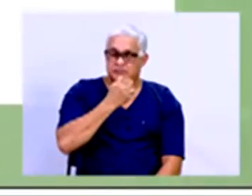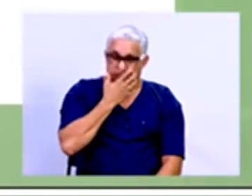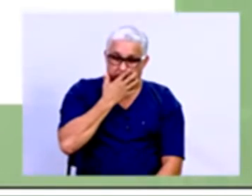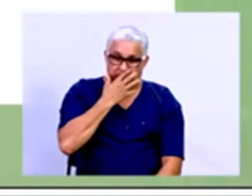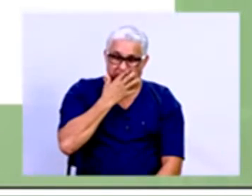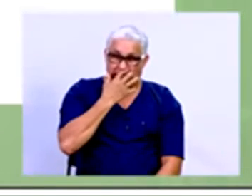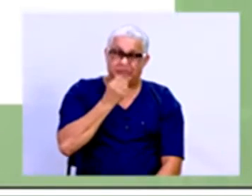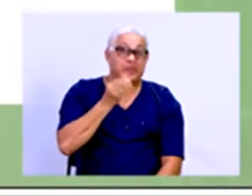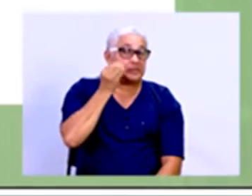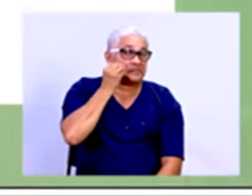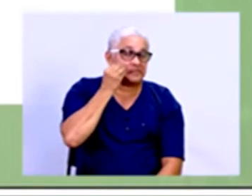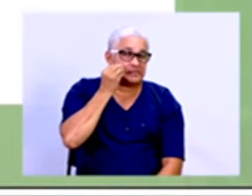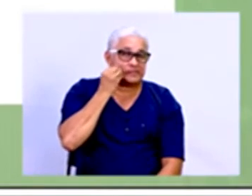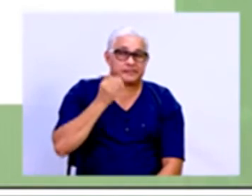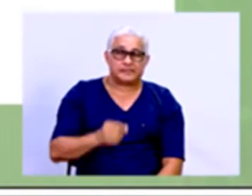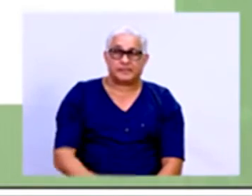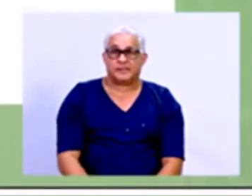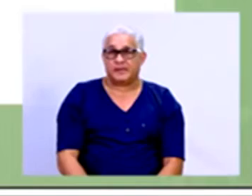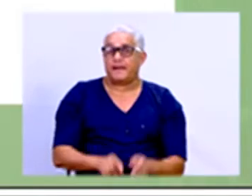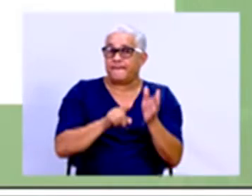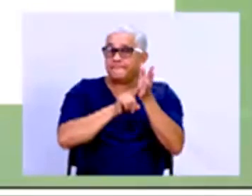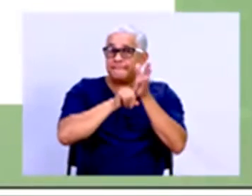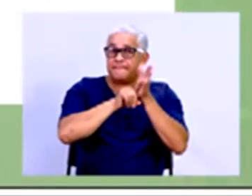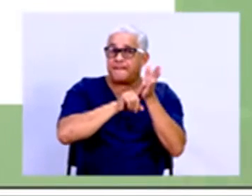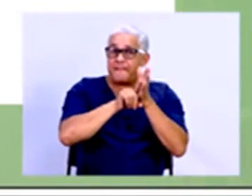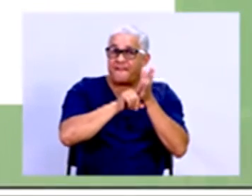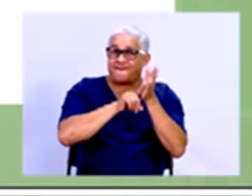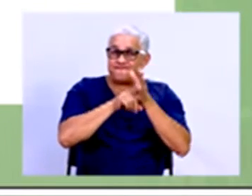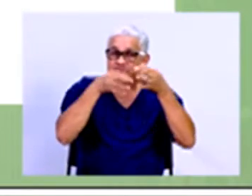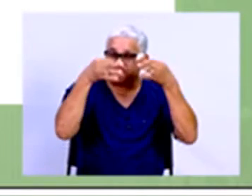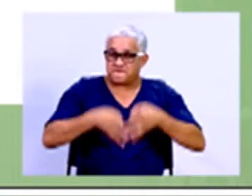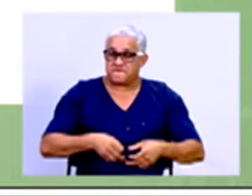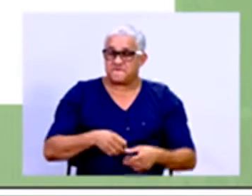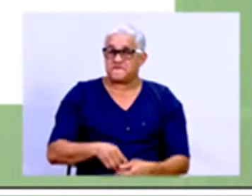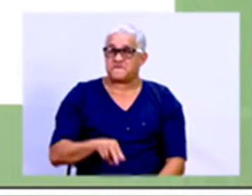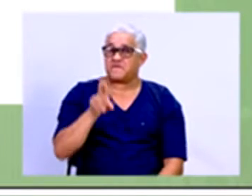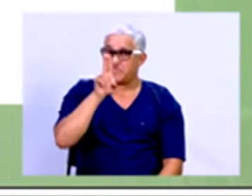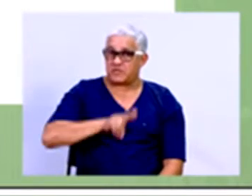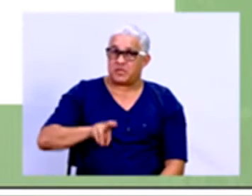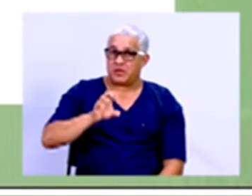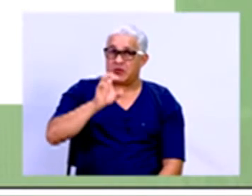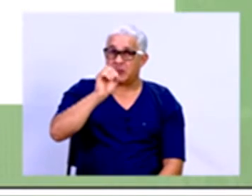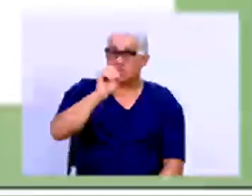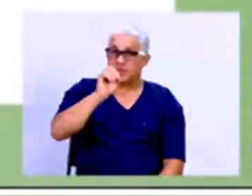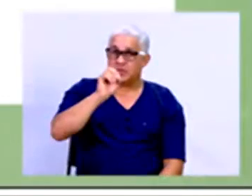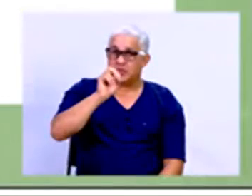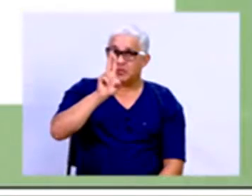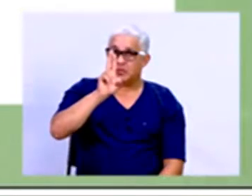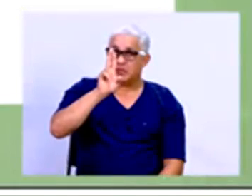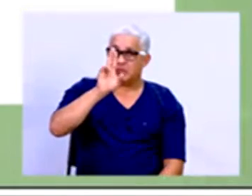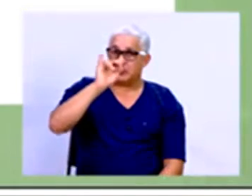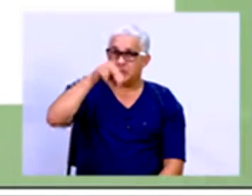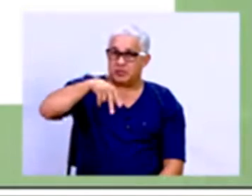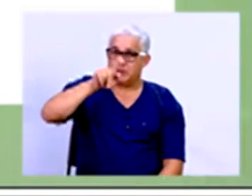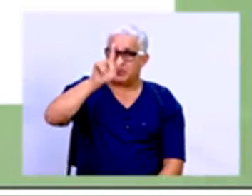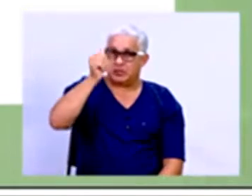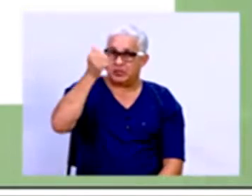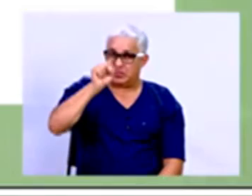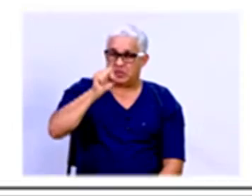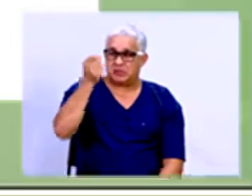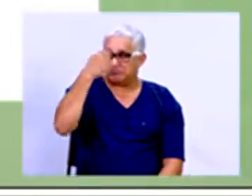data de nascimento, geralmente a gente faz uma pesquisa certa, sem utilizar coringas para fazer o tratamento